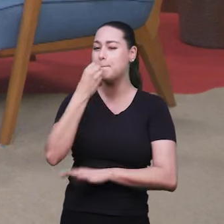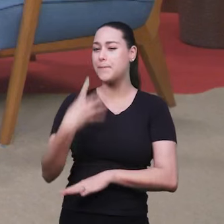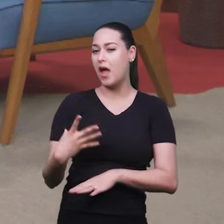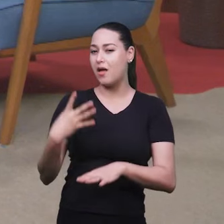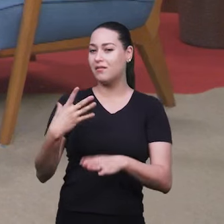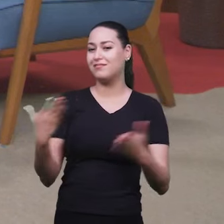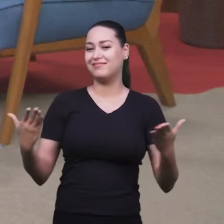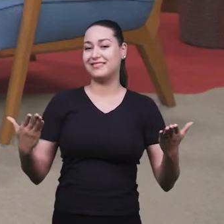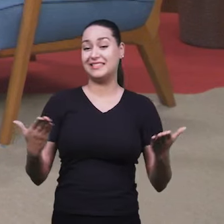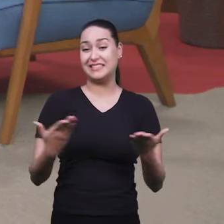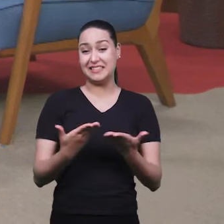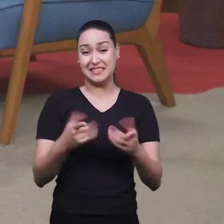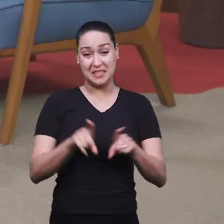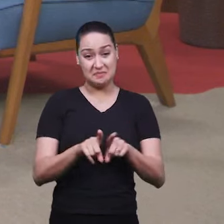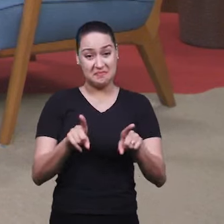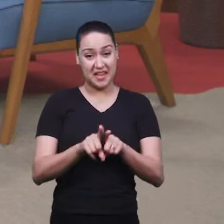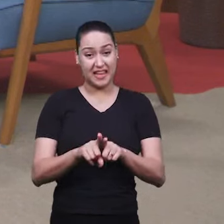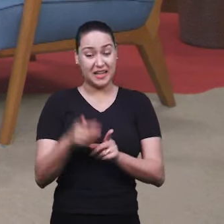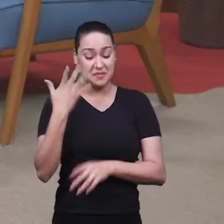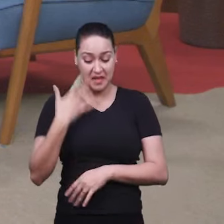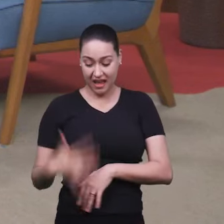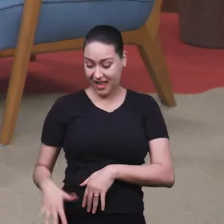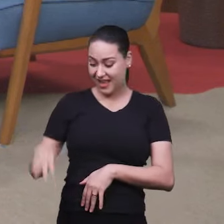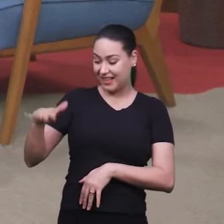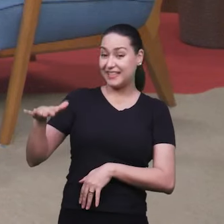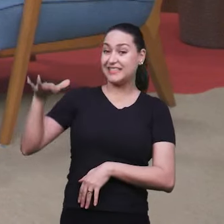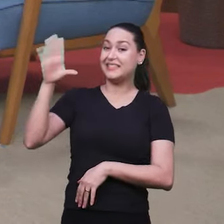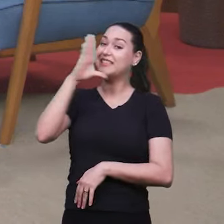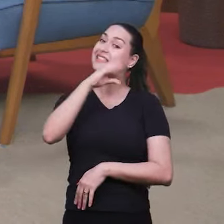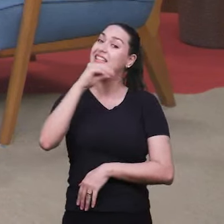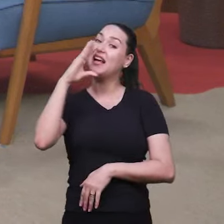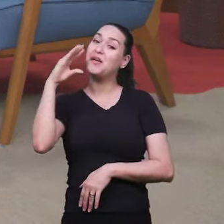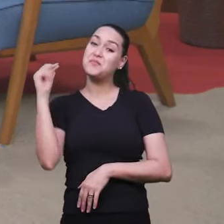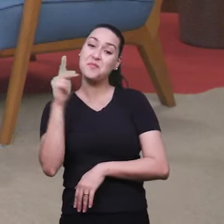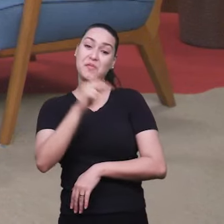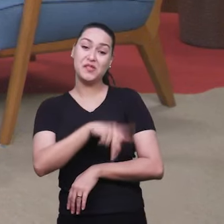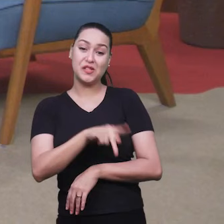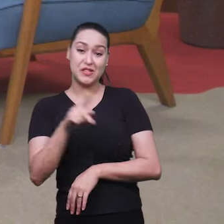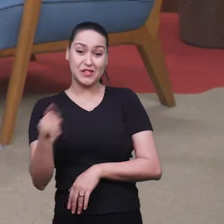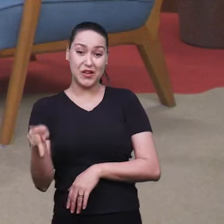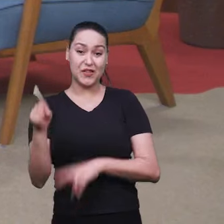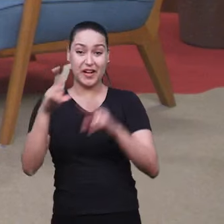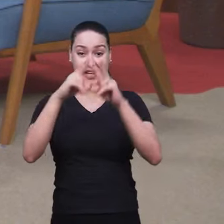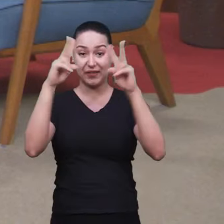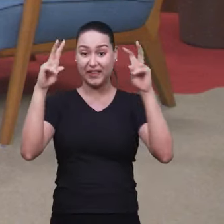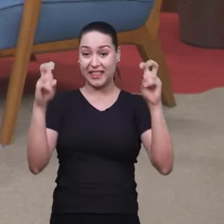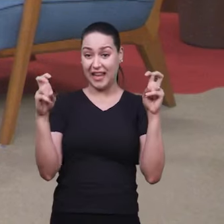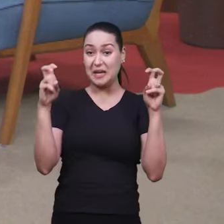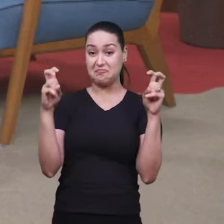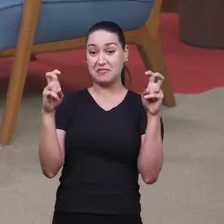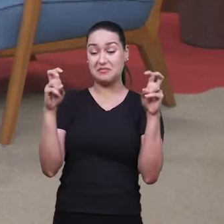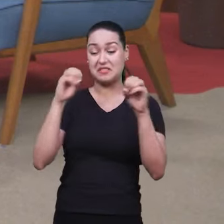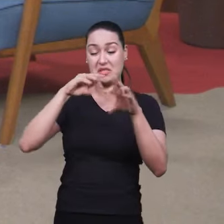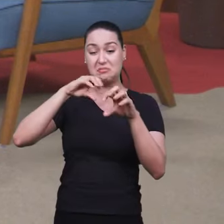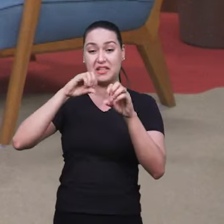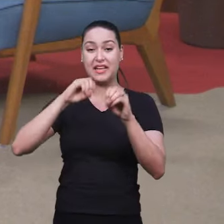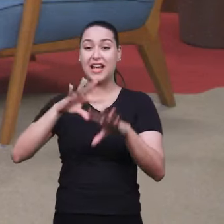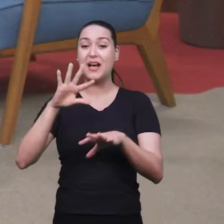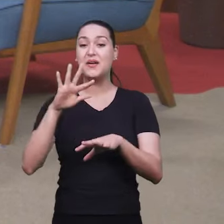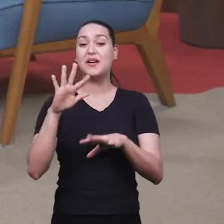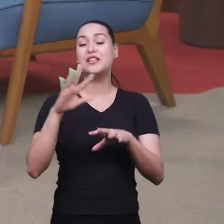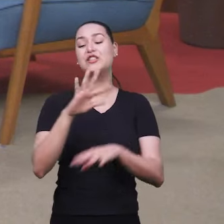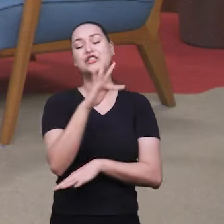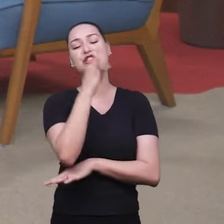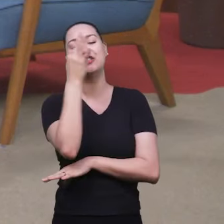hoje para percussão. E na aula para as crianças intermediárias e adolescentes, a professora Maria Paula Dalla falará sobre o tema A